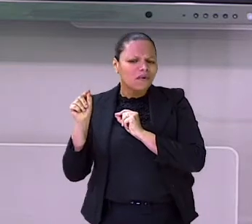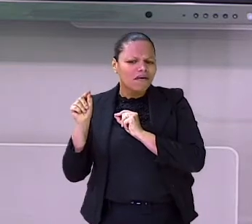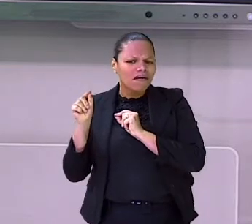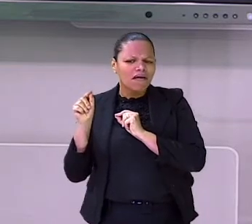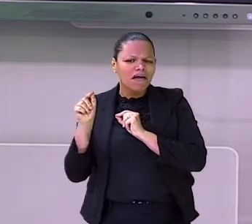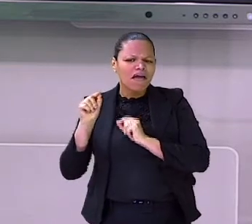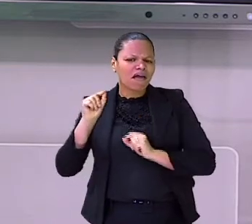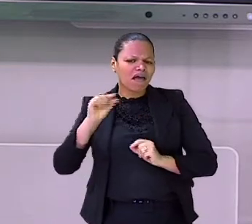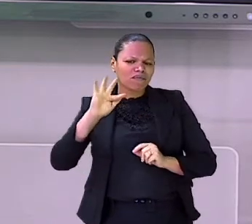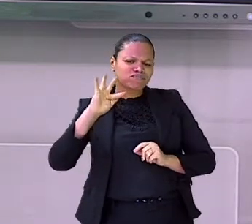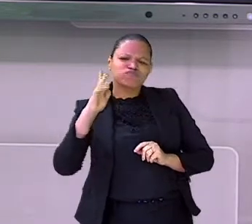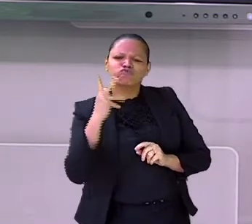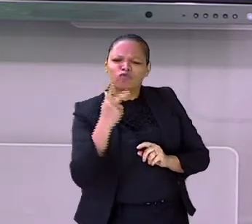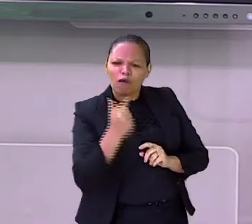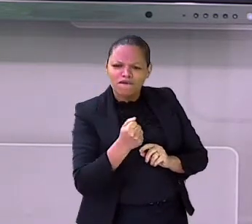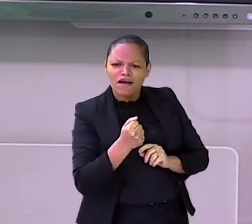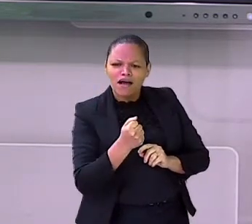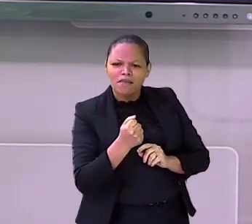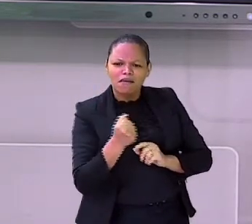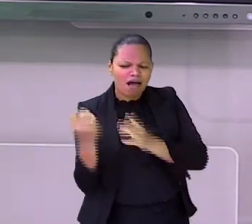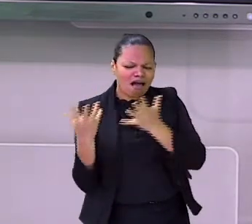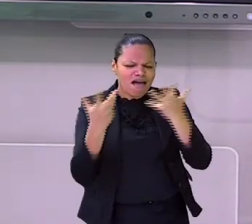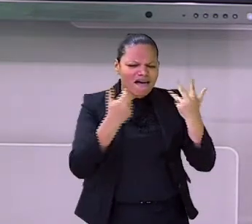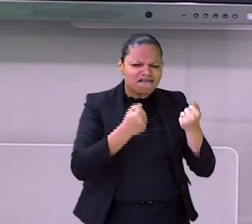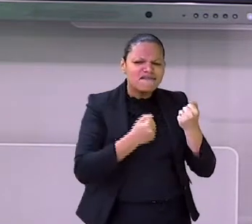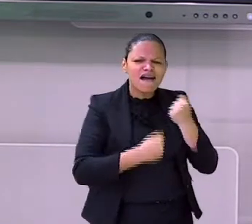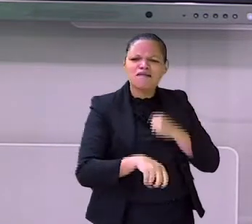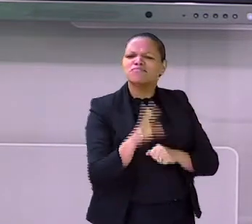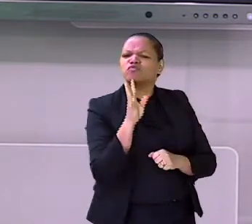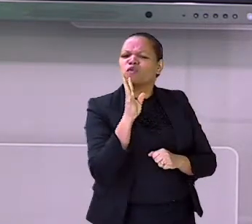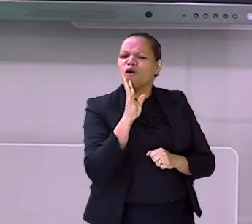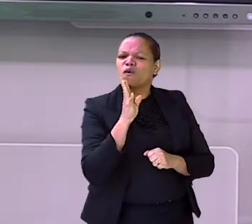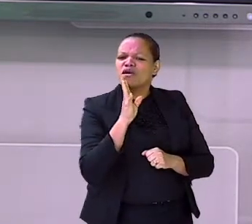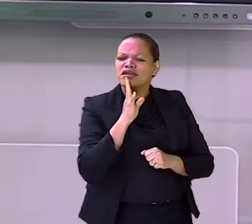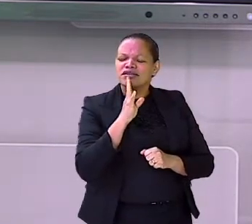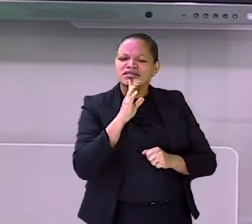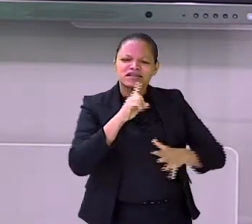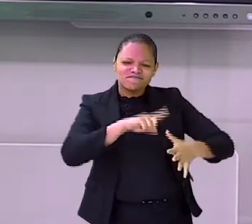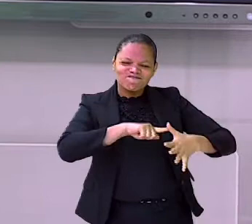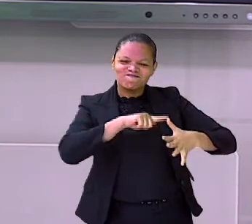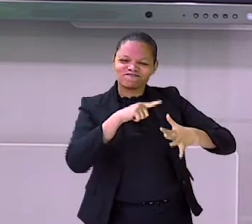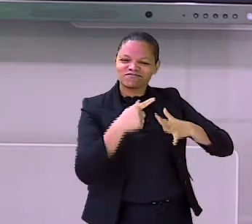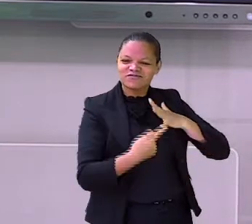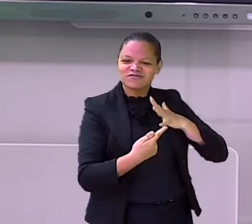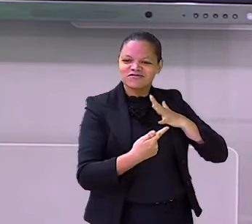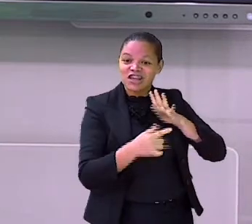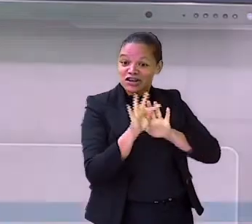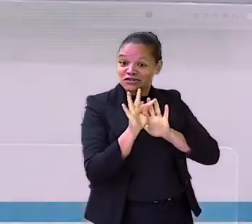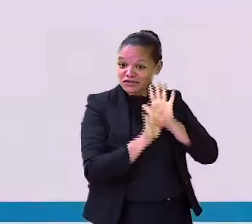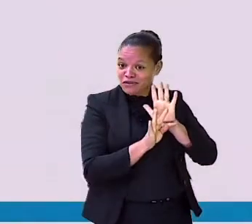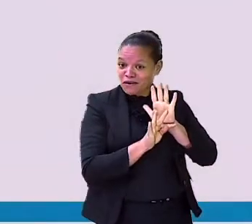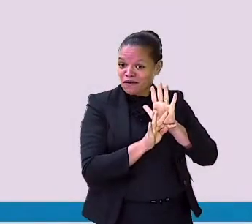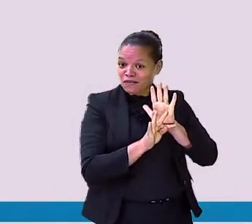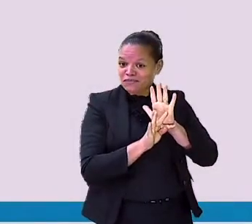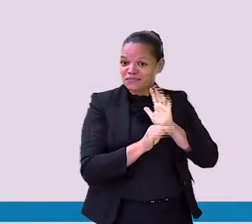convidar vocês a conhecer junto comigo esse gênero textual. Vamos